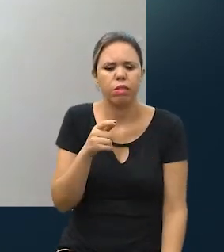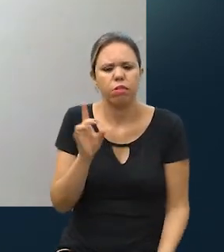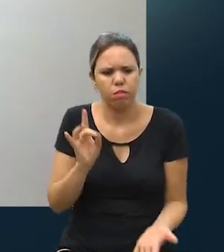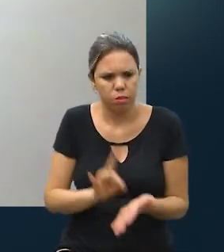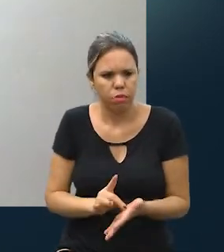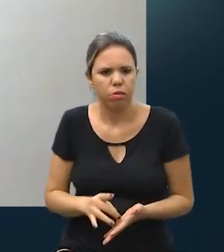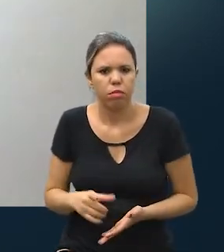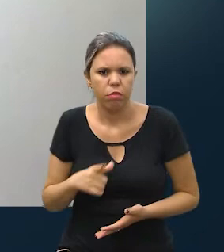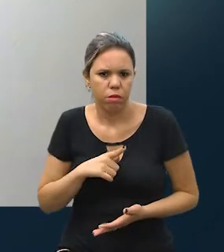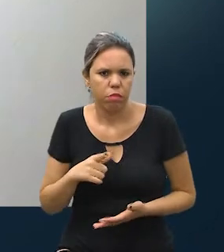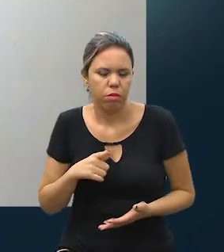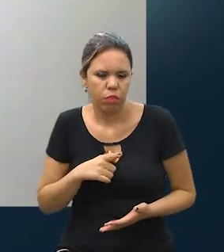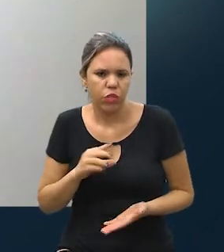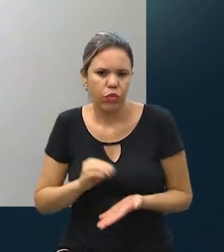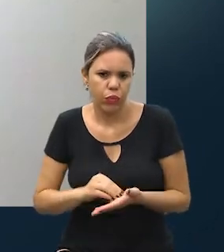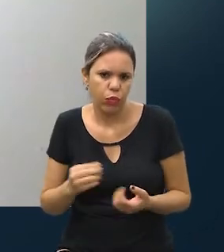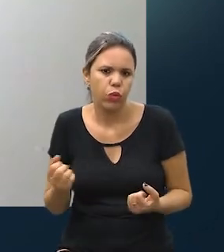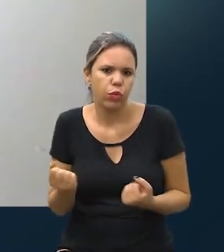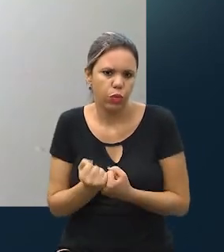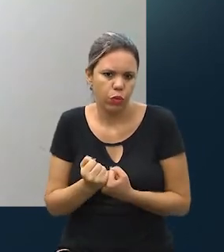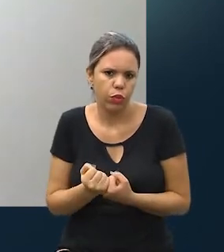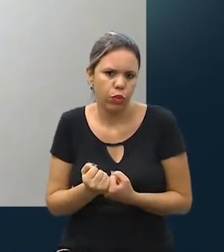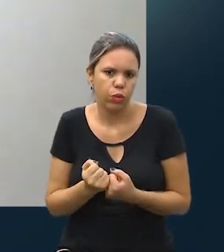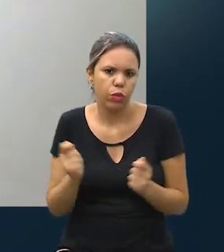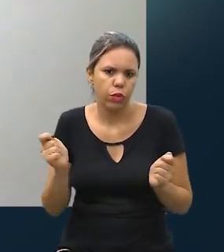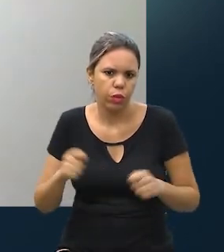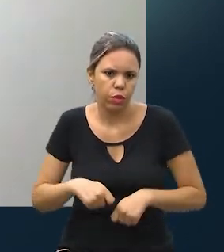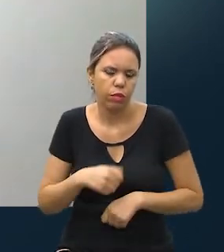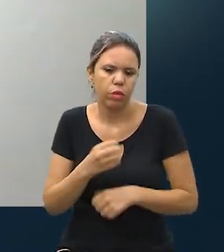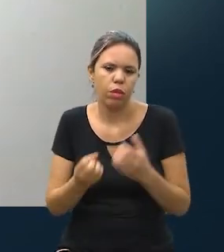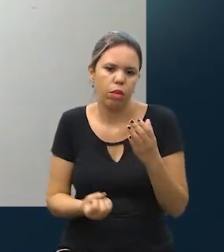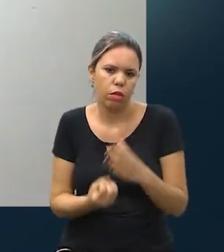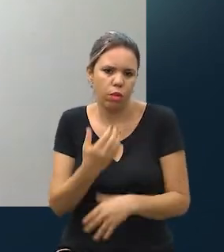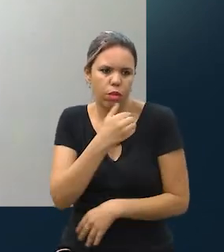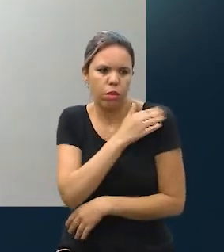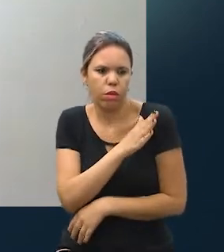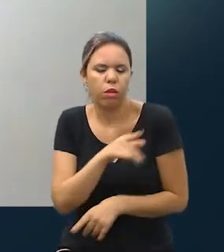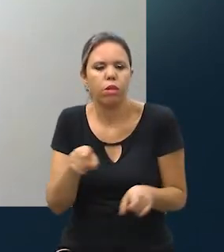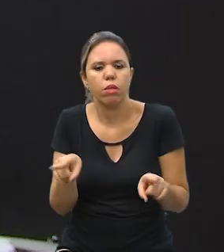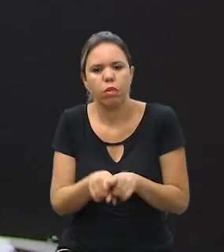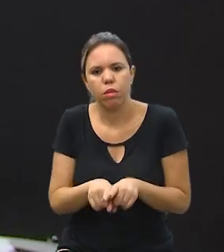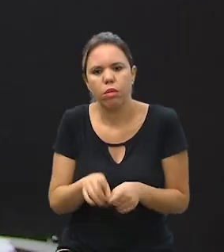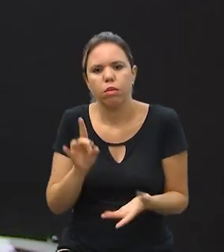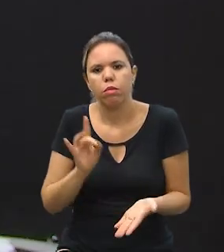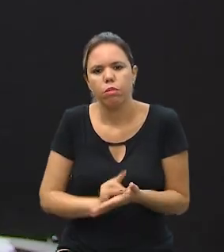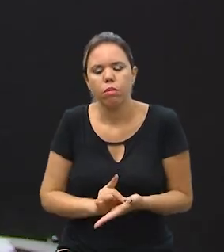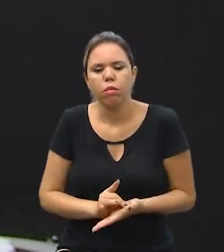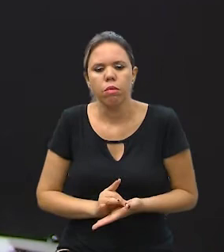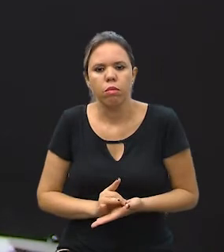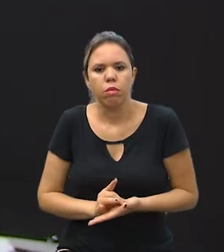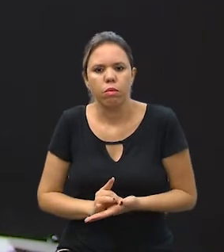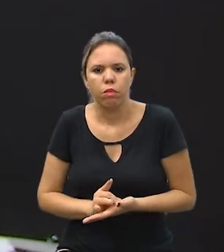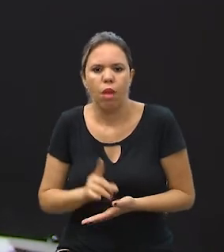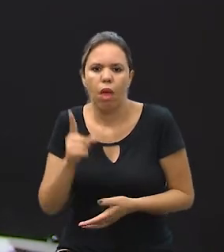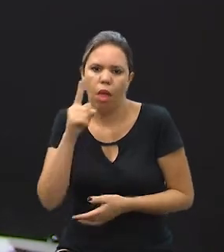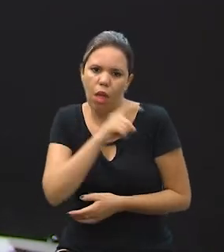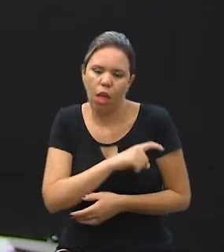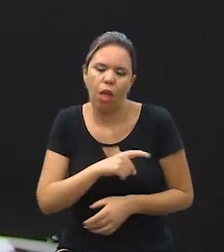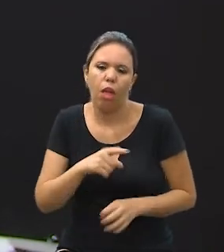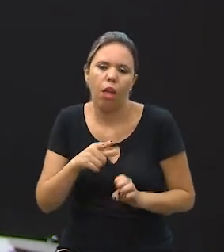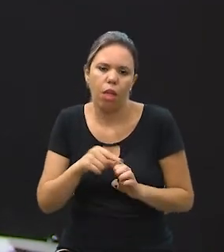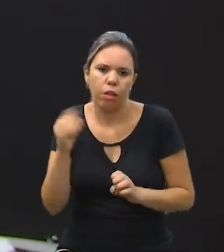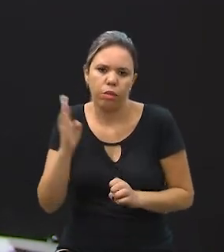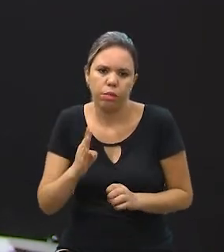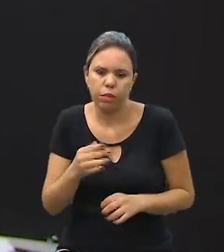realmente, existe a falta de apoio, que provavelmente vem do preconceito. Vem também da realidade, né, de que é difícil empreender